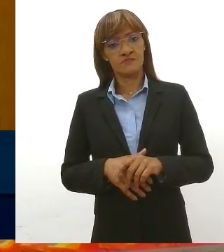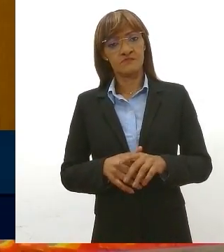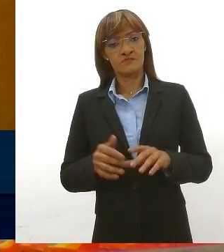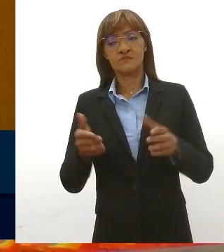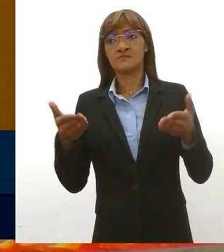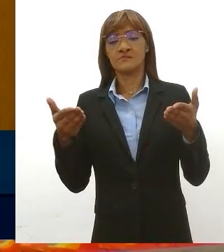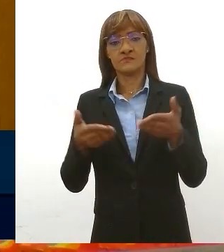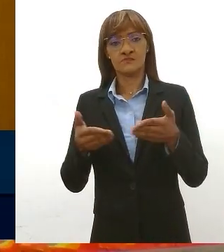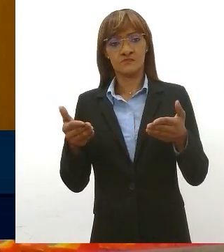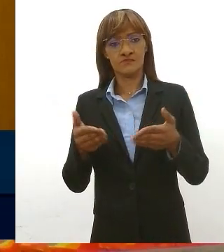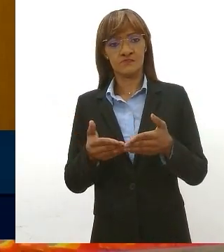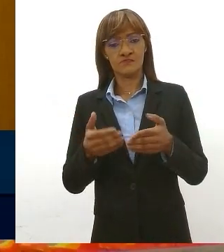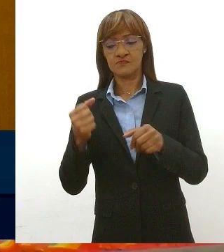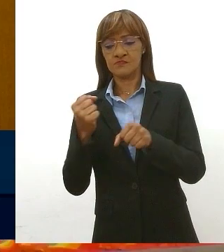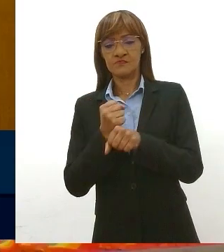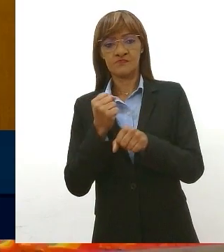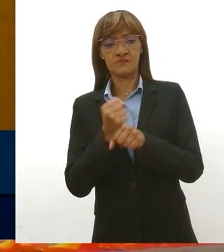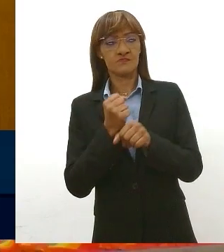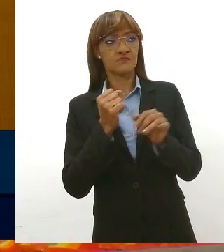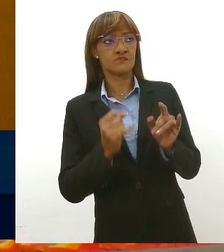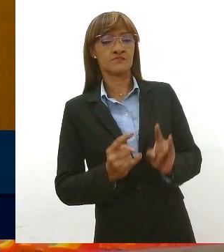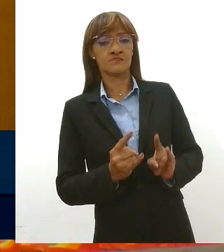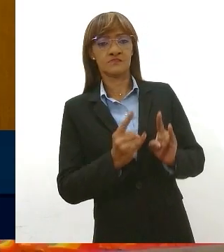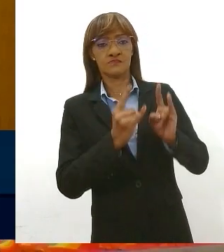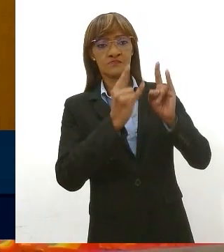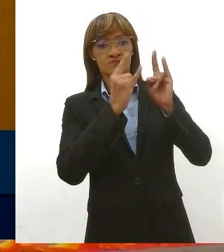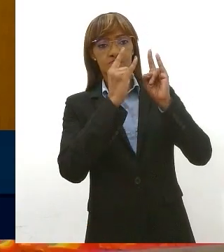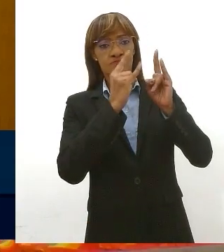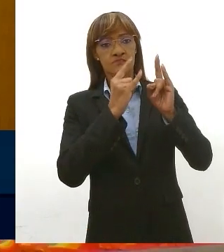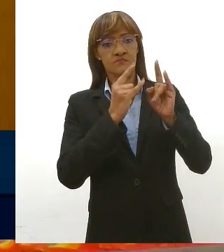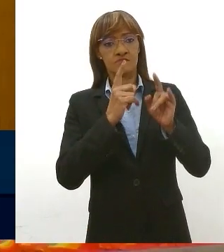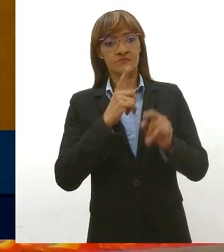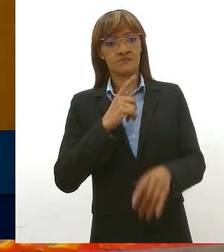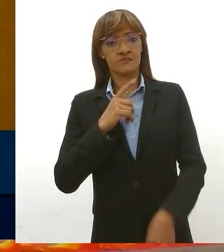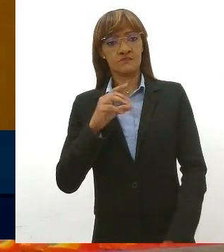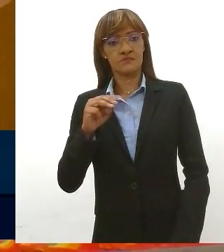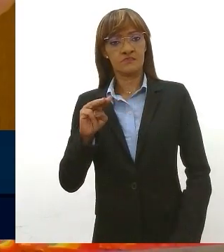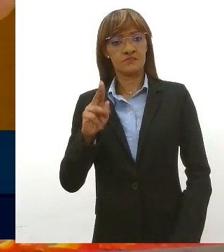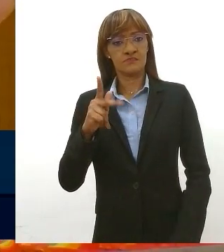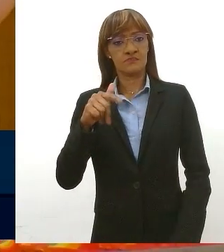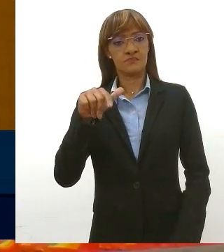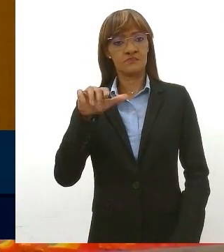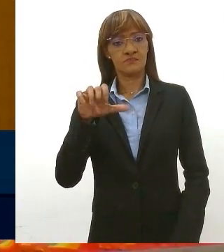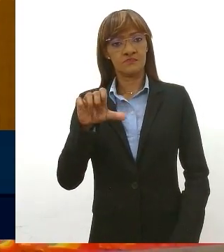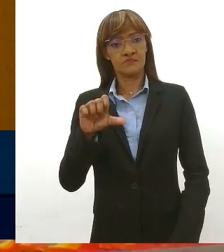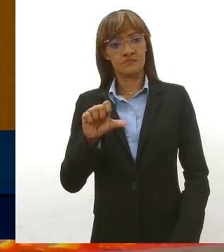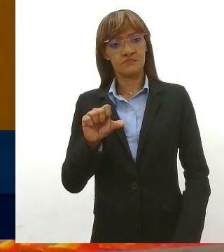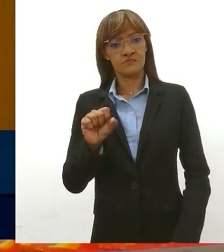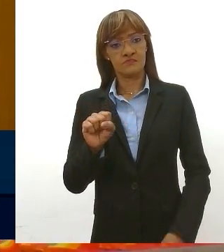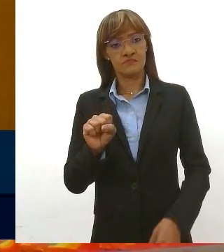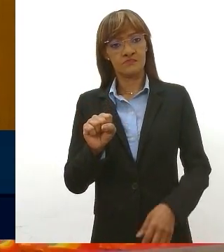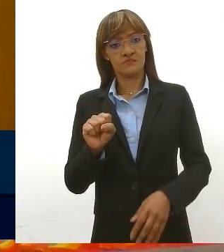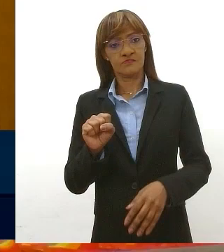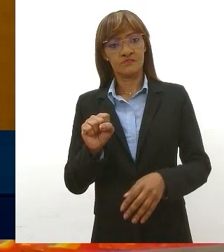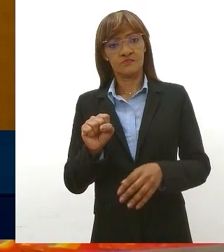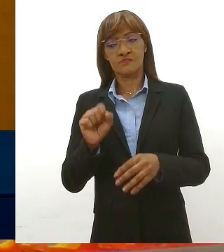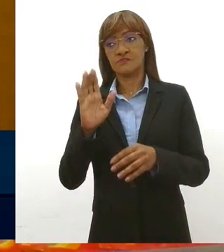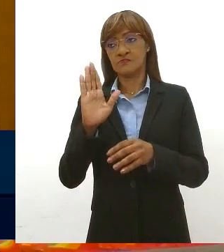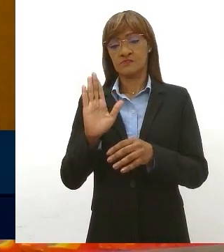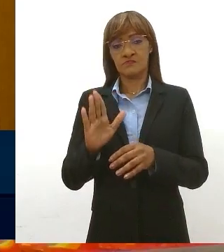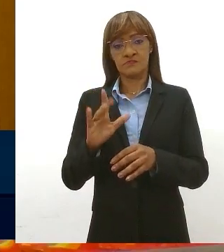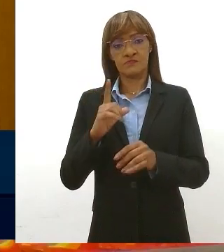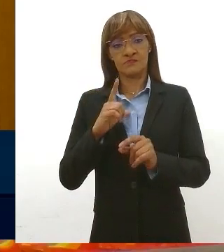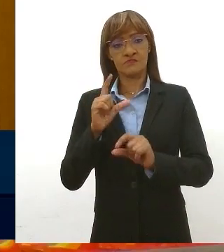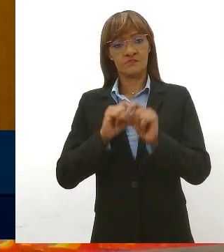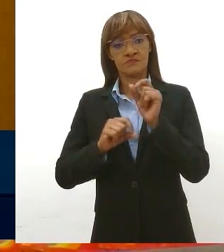investe, né, milhões lá na construção, e entrega, né, de bandeja ao setor privado. E